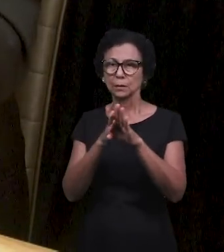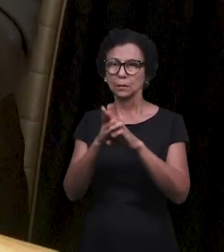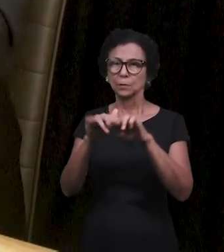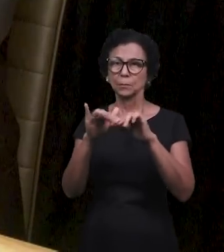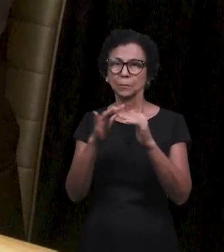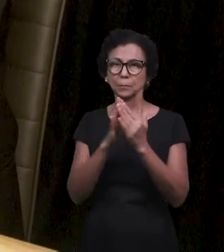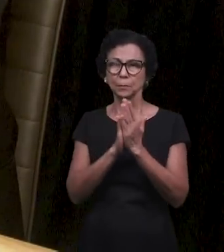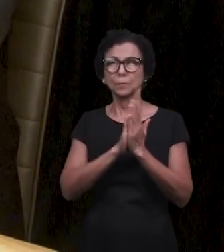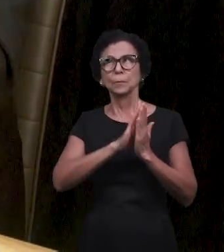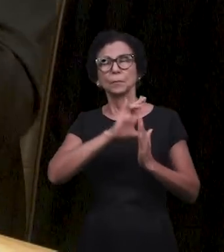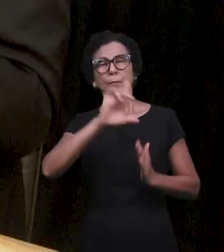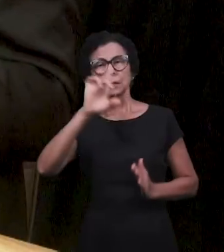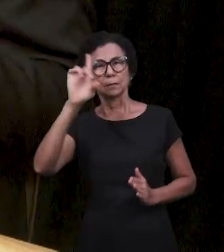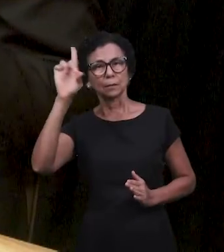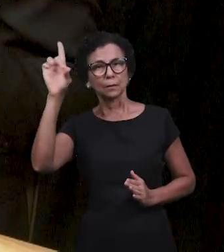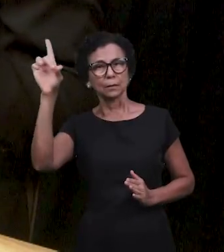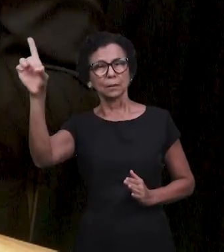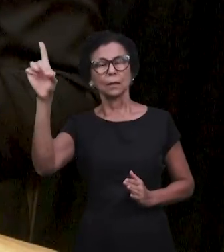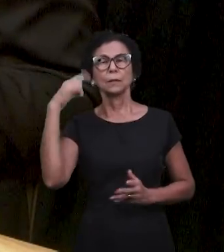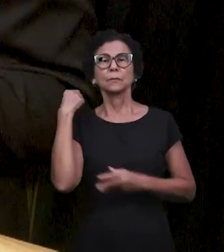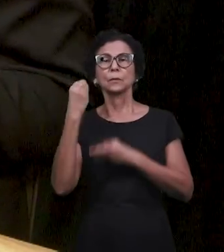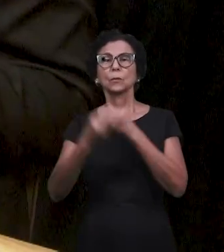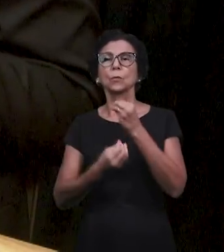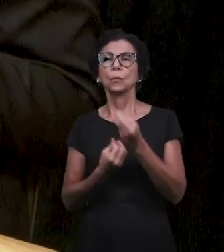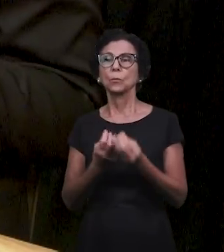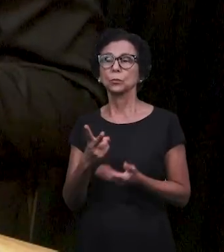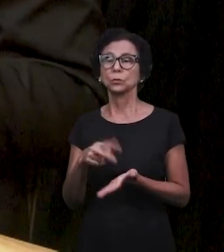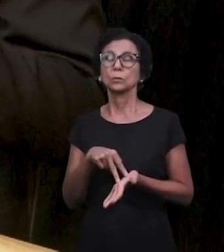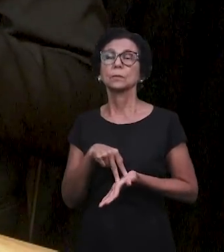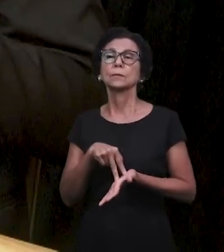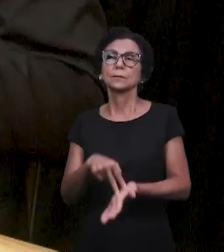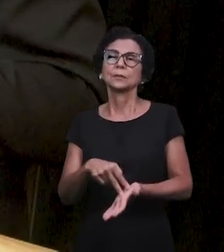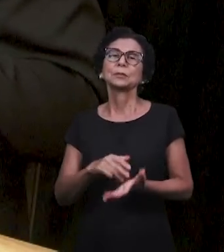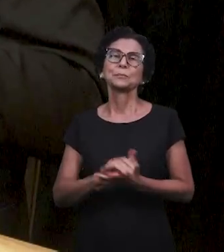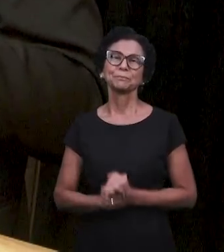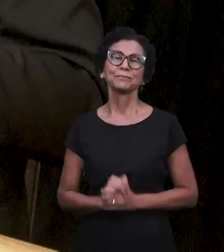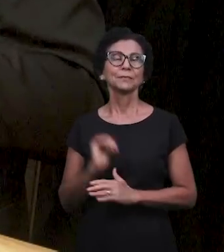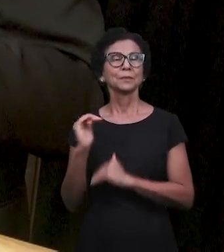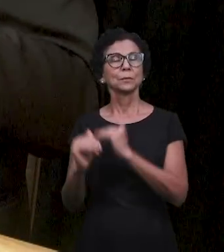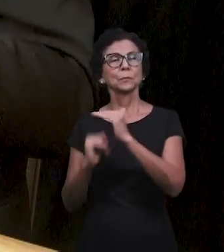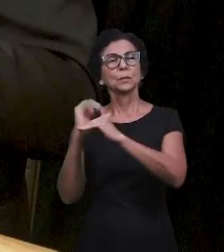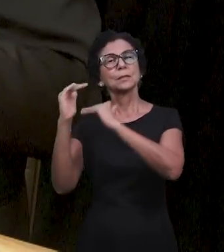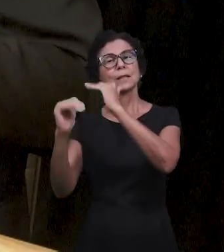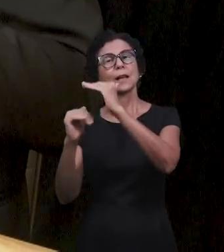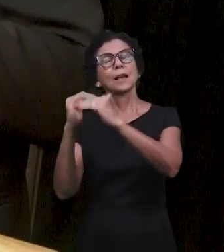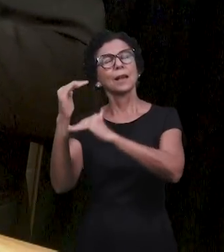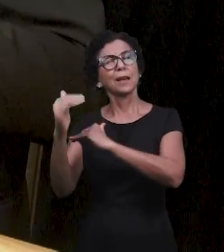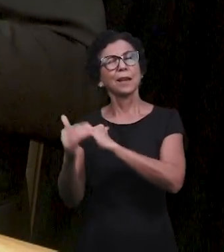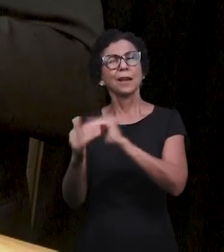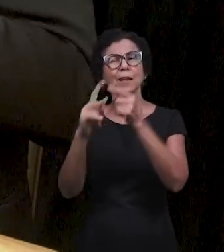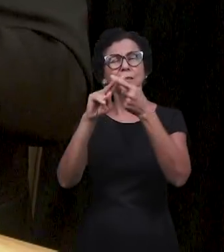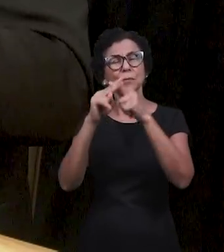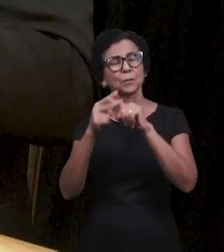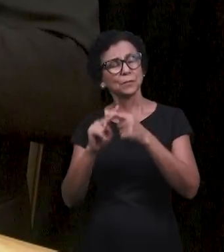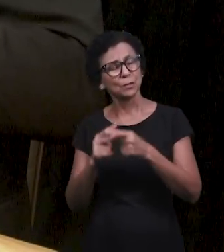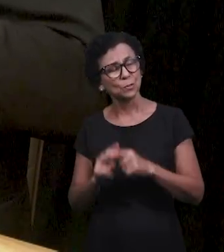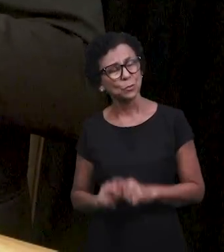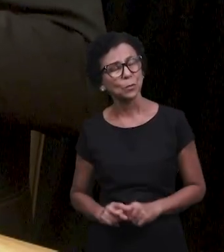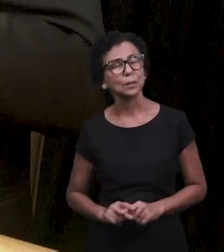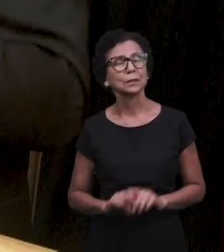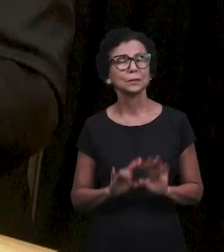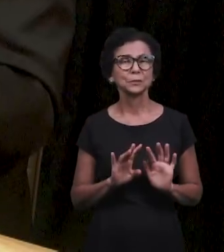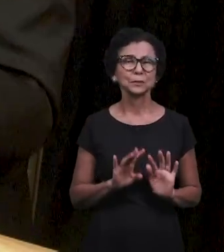vamos caminhar, e é um processo, né? As coisas vão se aperfeiçoando, o nosso alcance, o